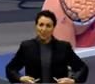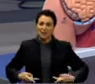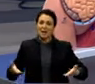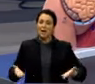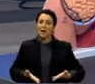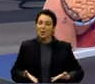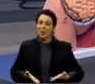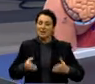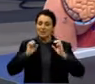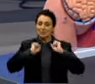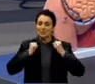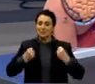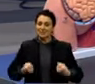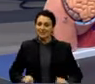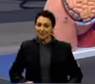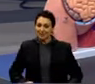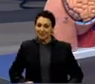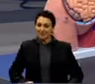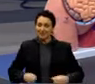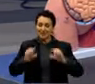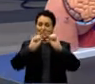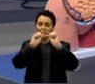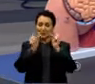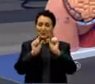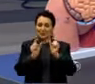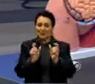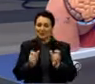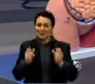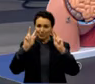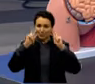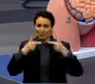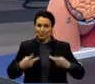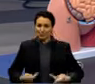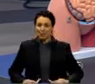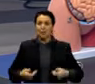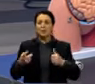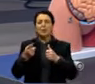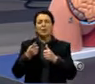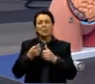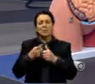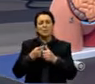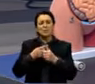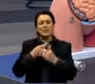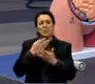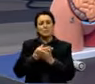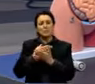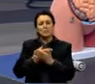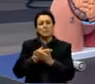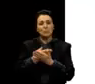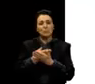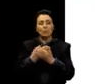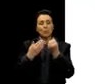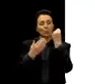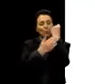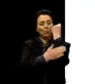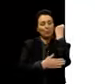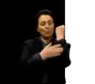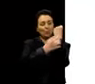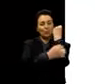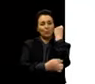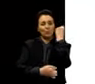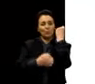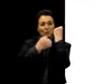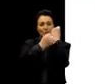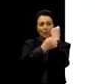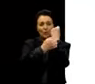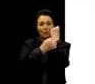os sistemas do organismo humano. Vimos, então, no primeiro bloco, o sistema tegumentar, sistema